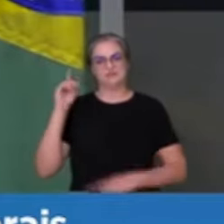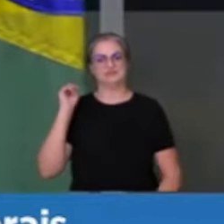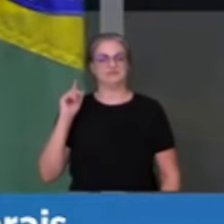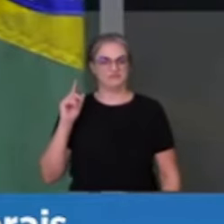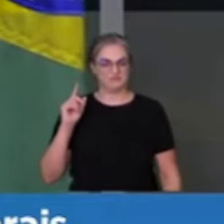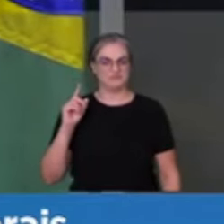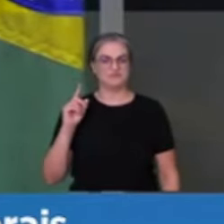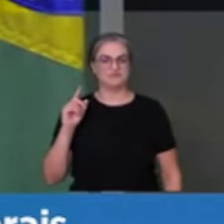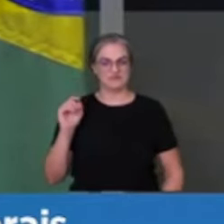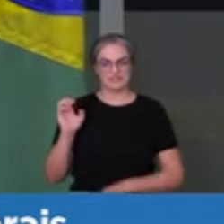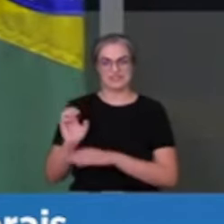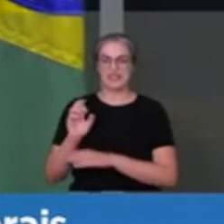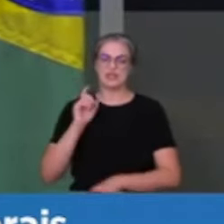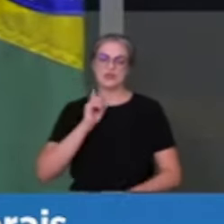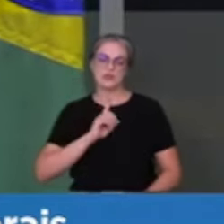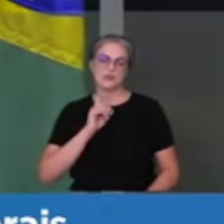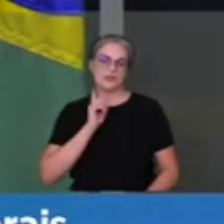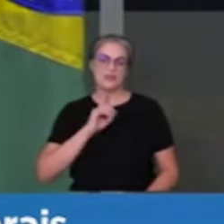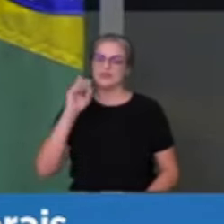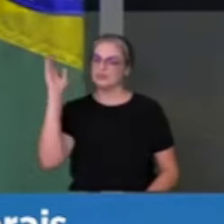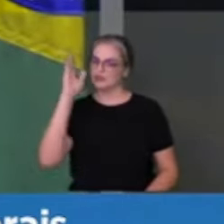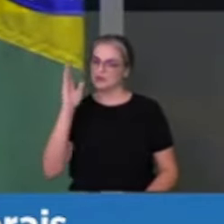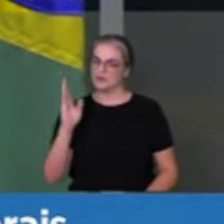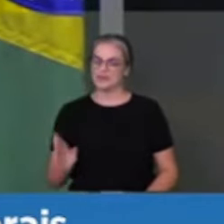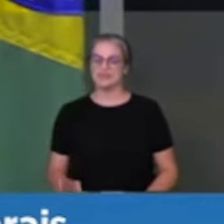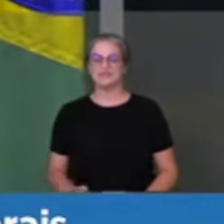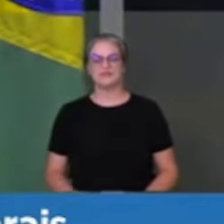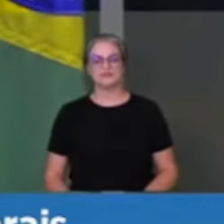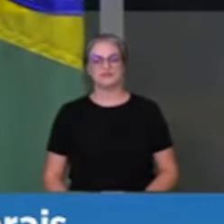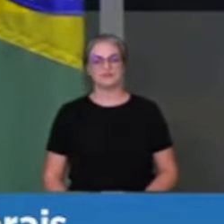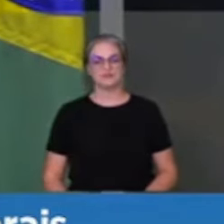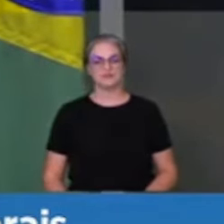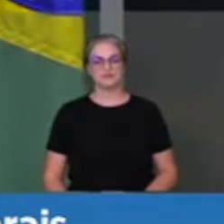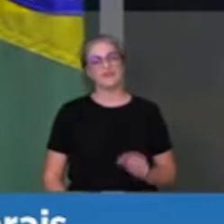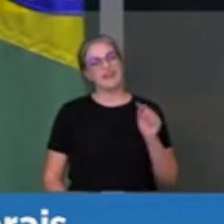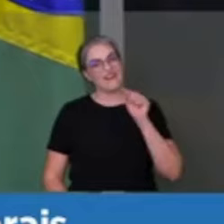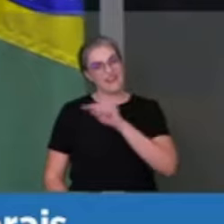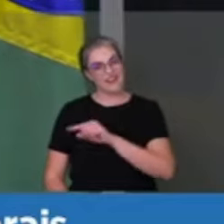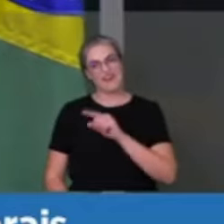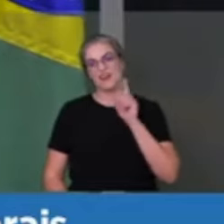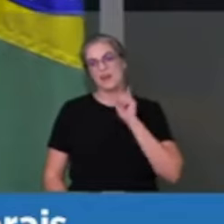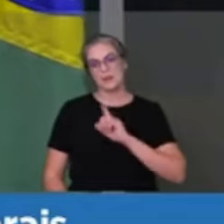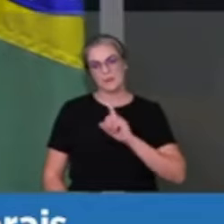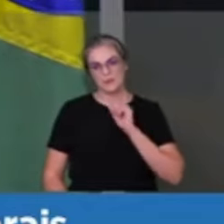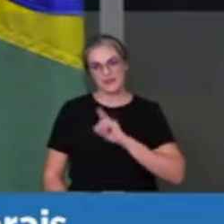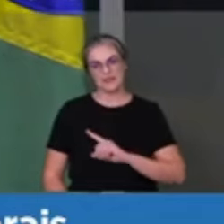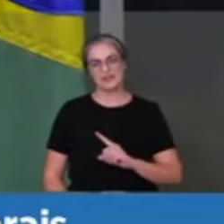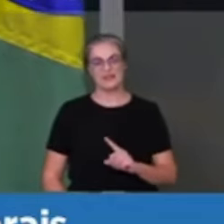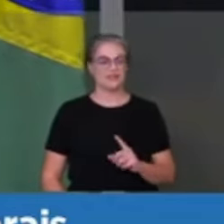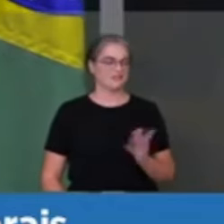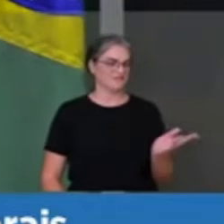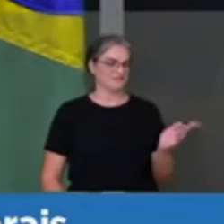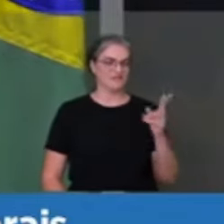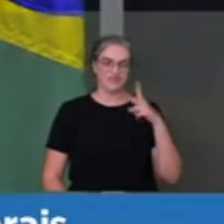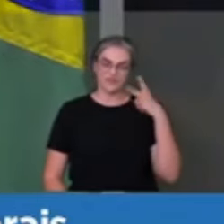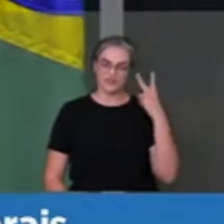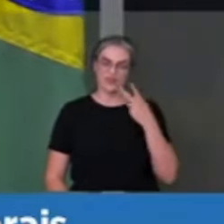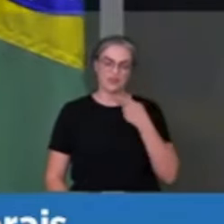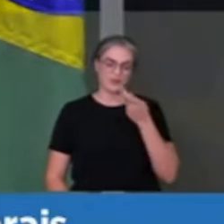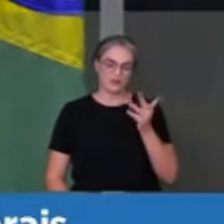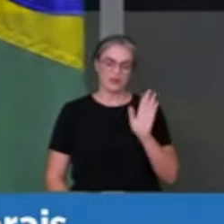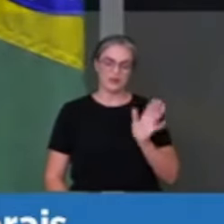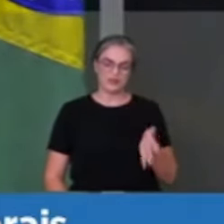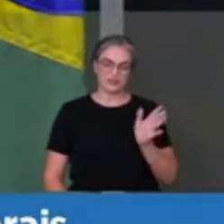Gerais e o futuro do Brasil lá em Minas já foi dito aqui pelo vereador Maurício